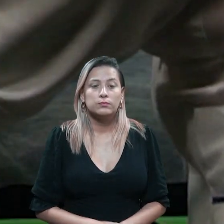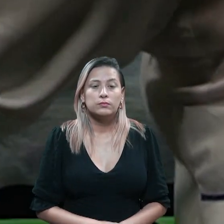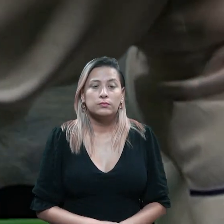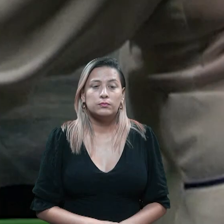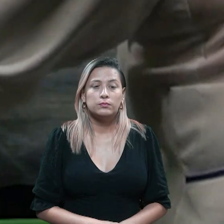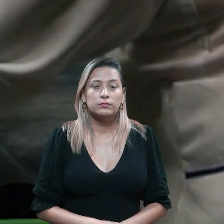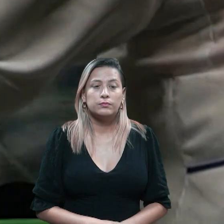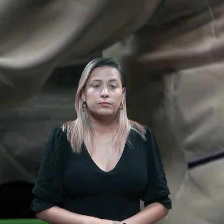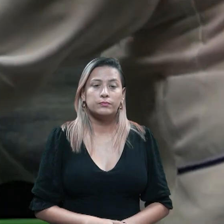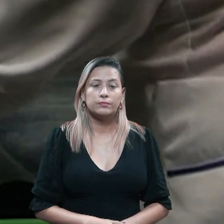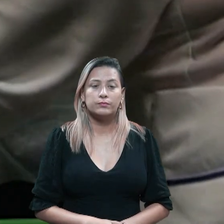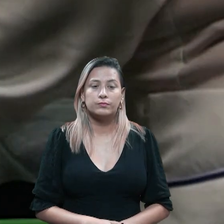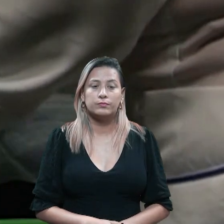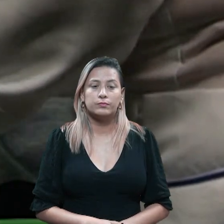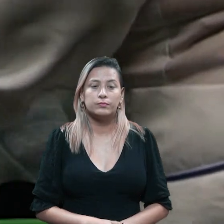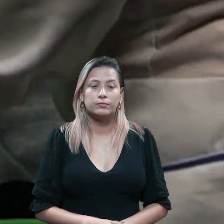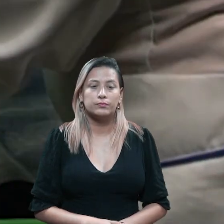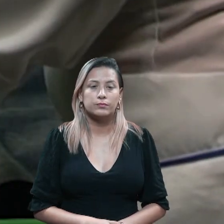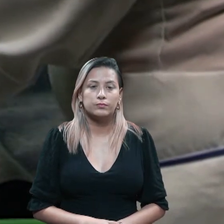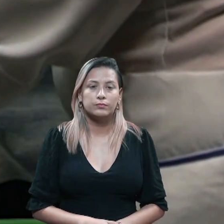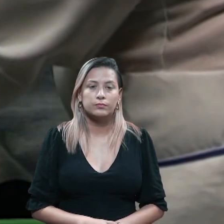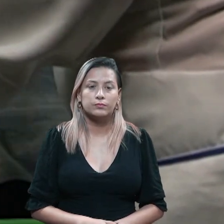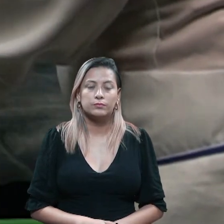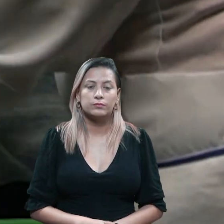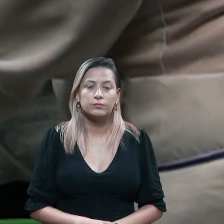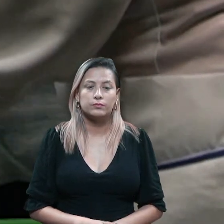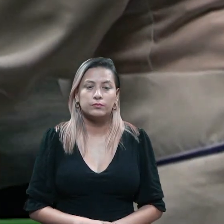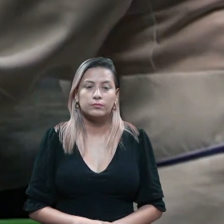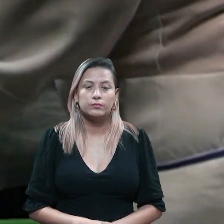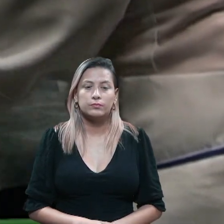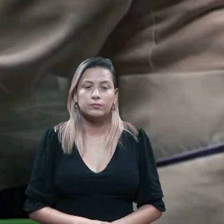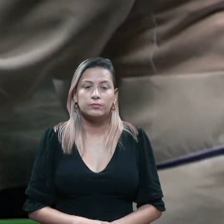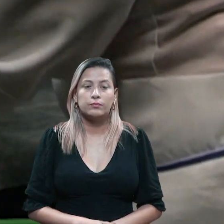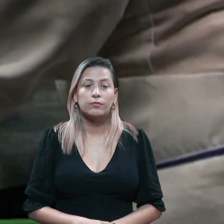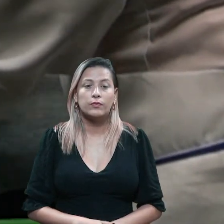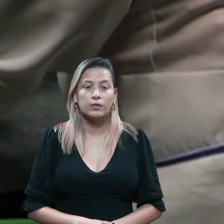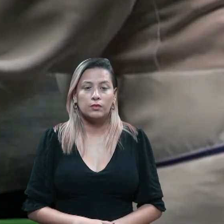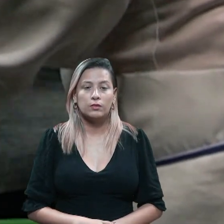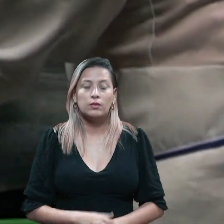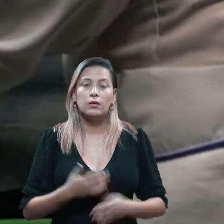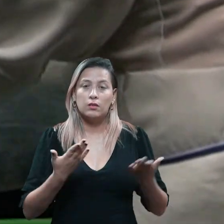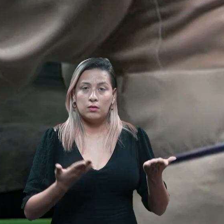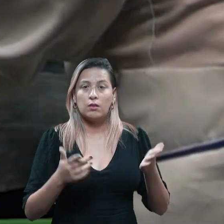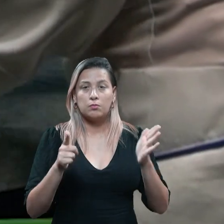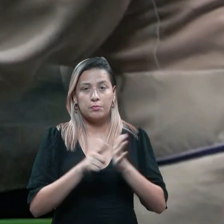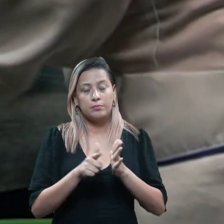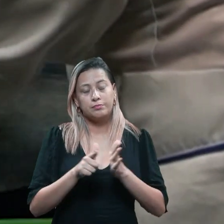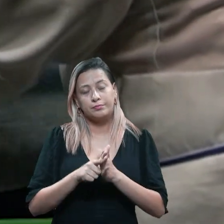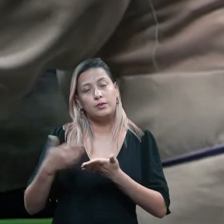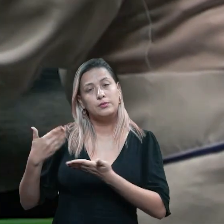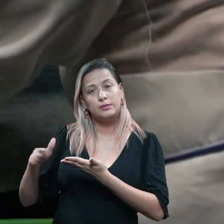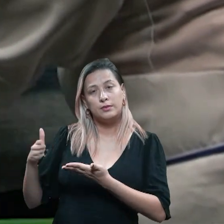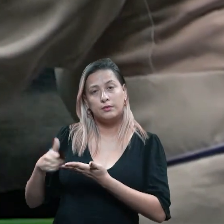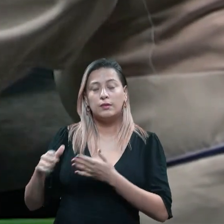Uma toalhinha. Essa aqui é uma toalhinha descartável, a gente encontra em qualquer supermercado, tá?